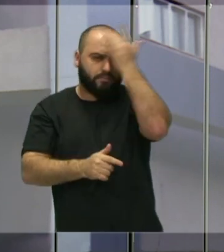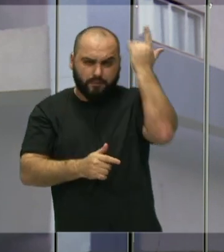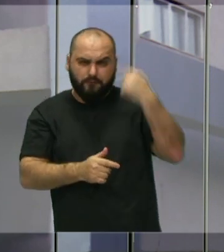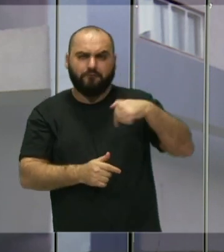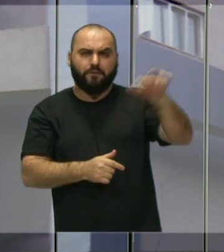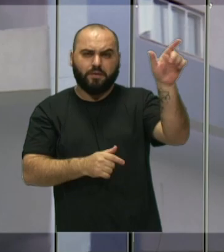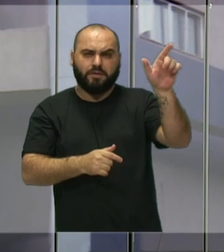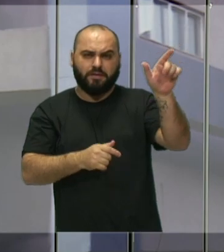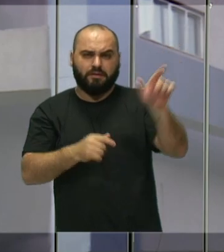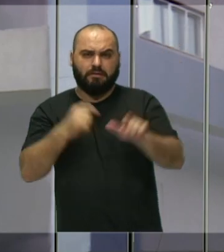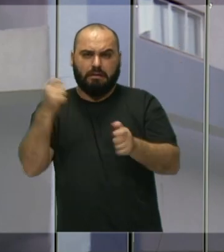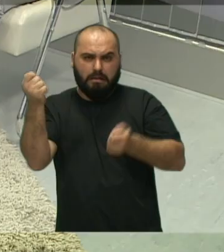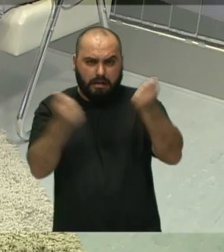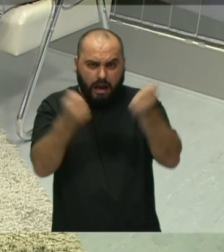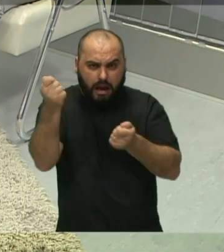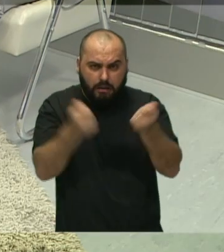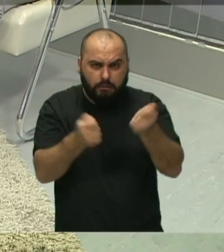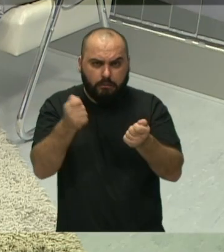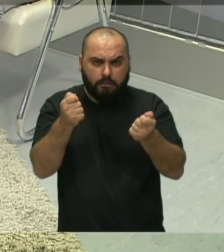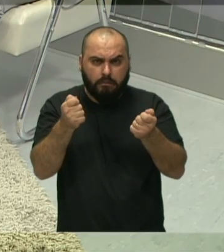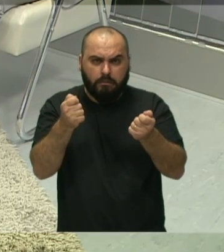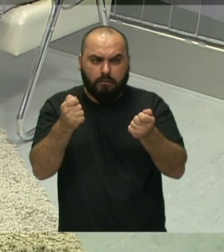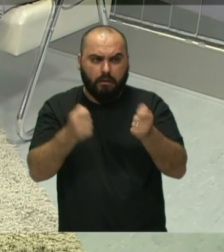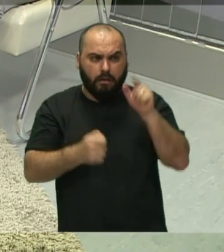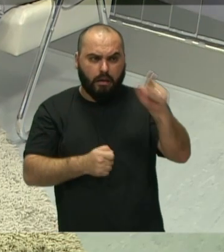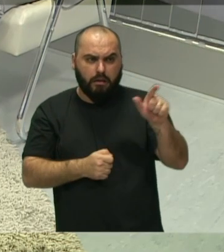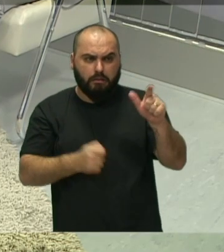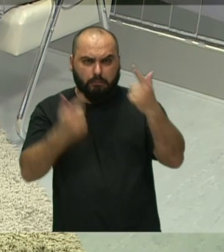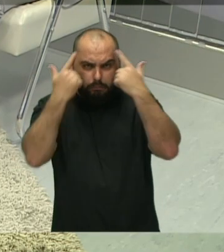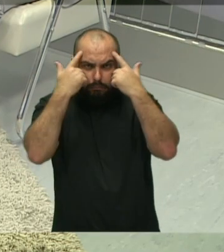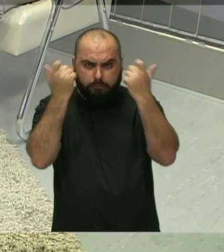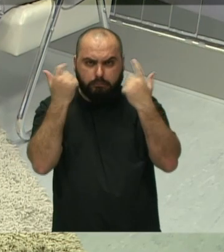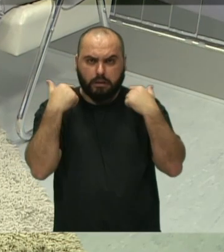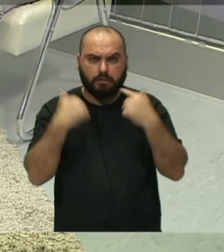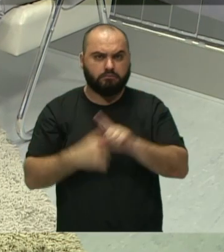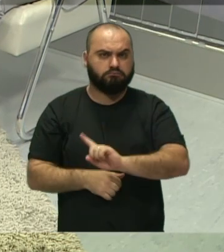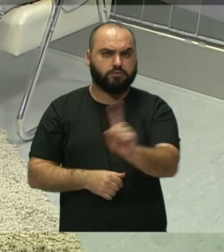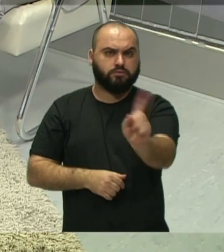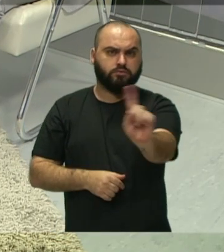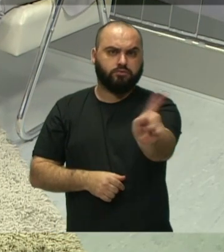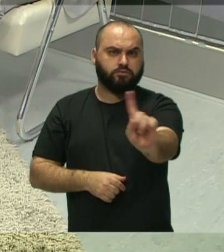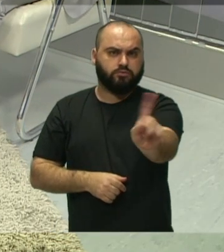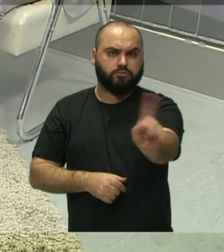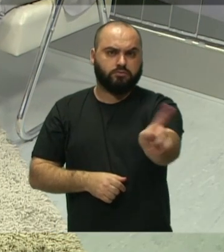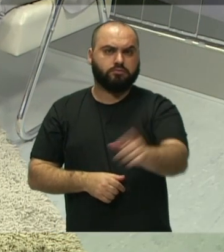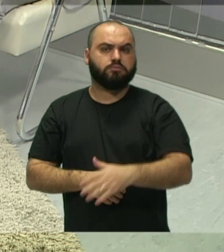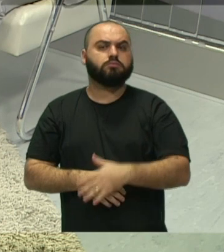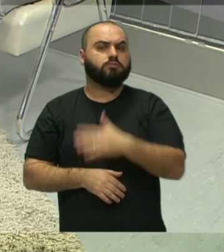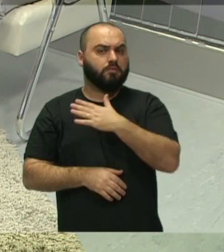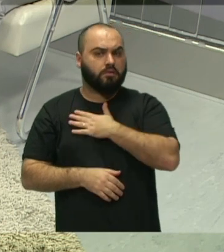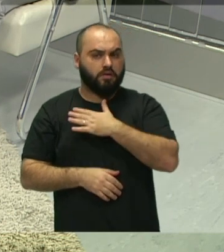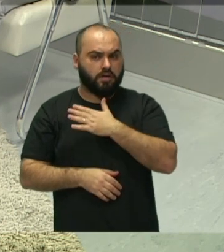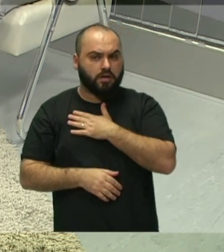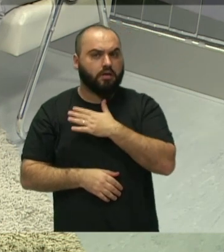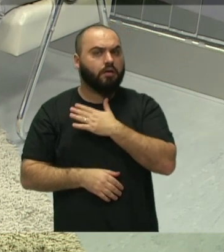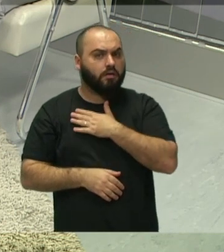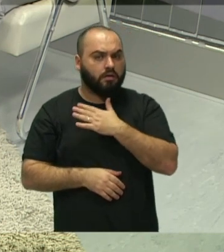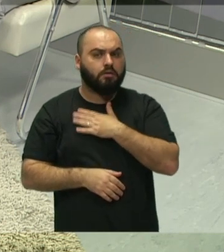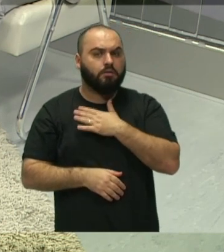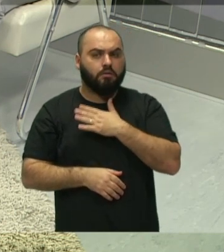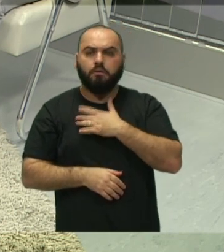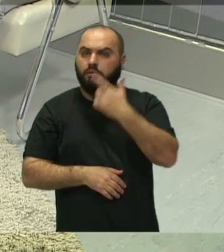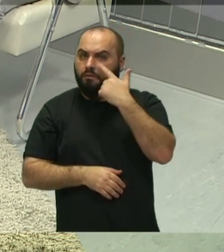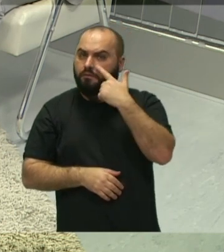camburão, certo? Ele não é um bandido. E olha, Maurício, eu posso dizer, eu sou um cara que quando eu